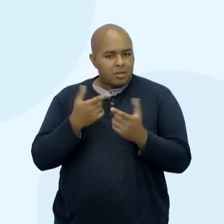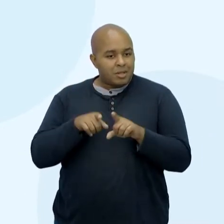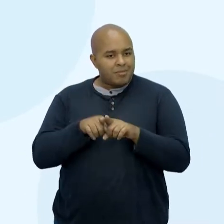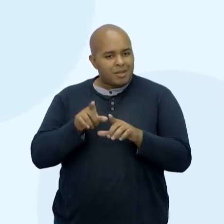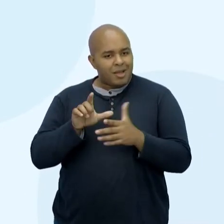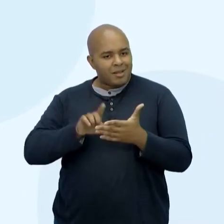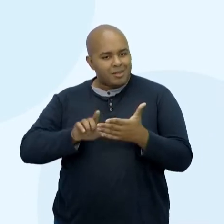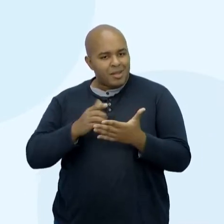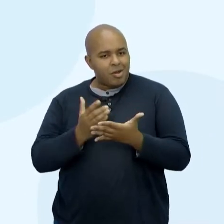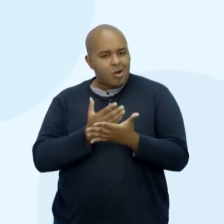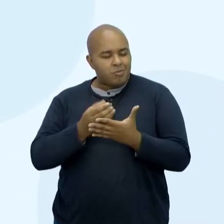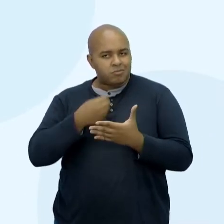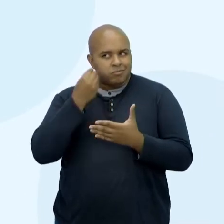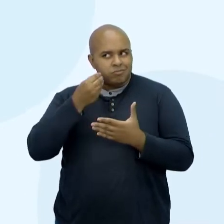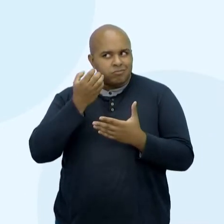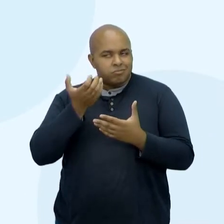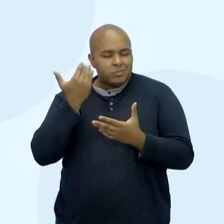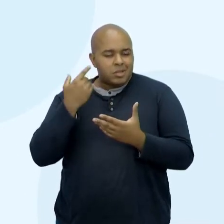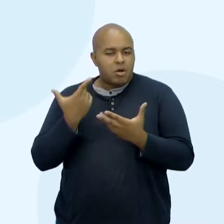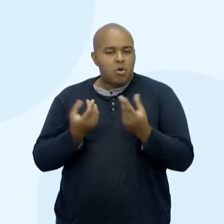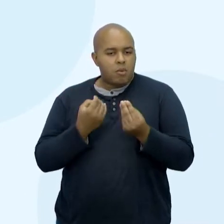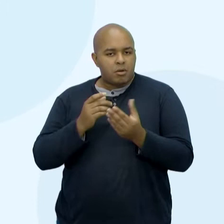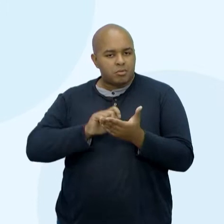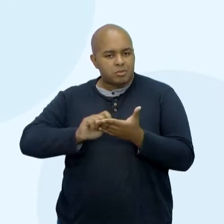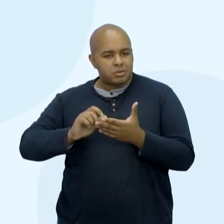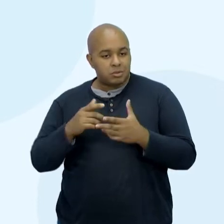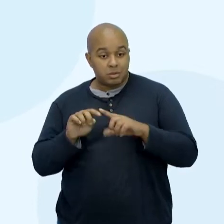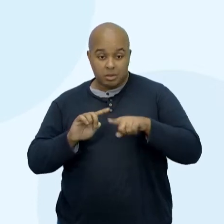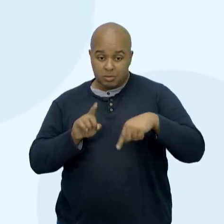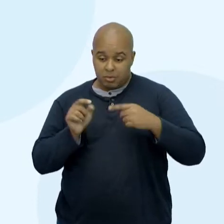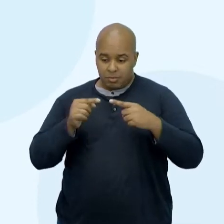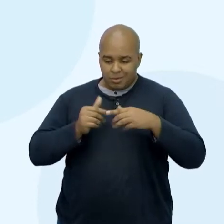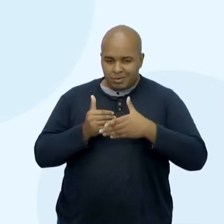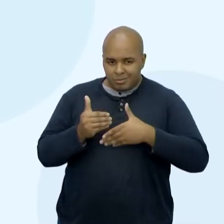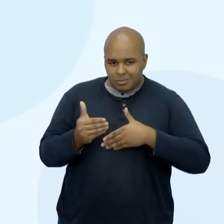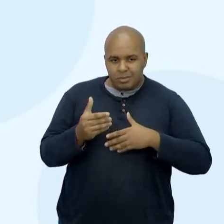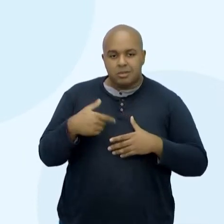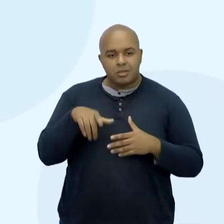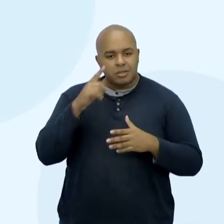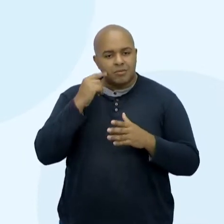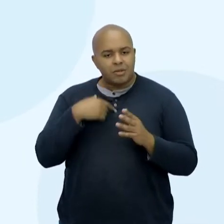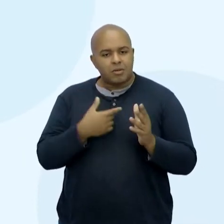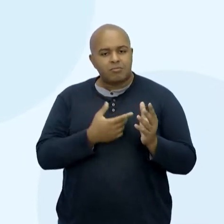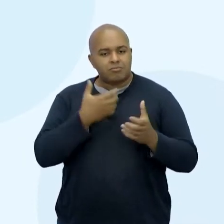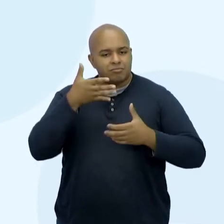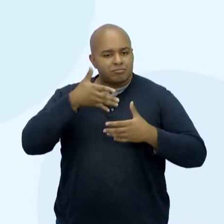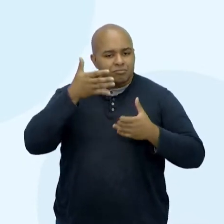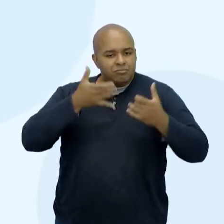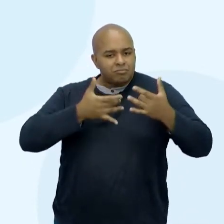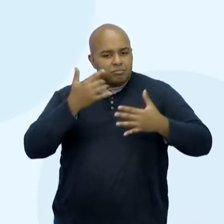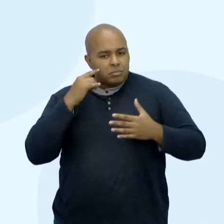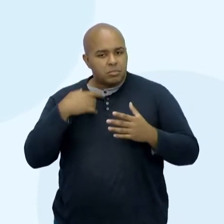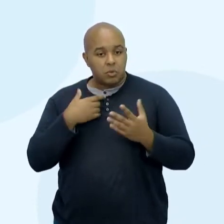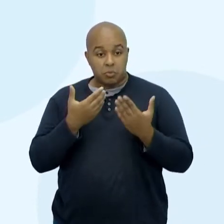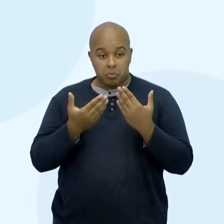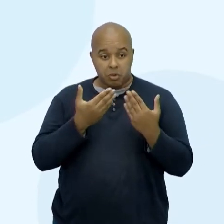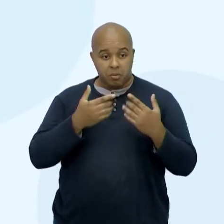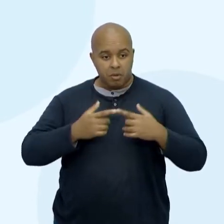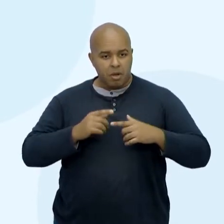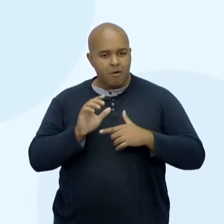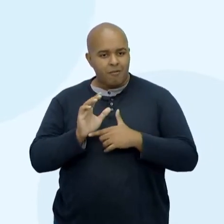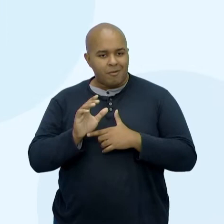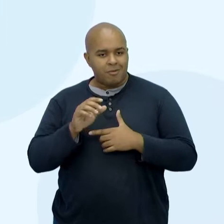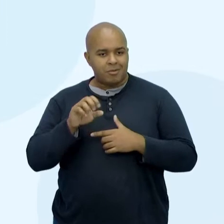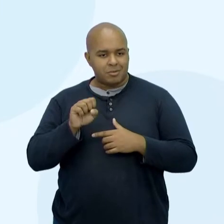a era literária que se experimentava. A partir dessa introdução, vamos contando a história e relacionando-a